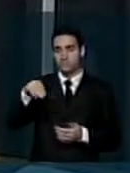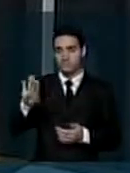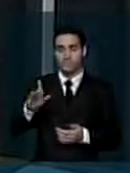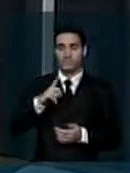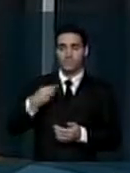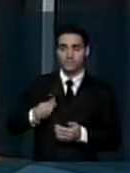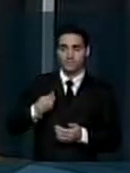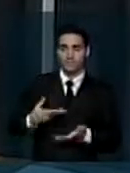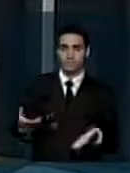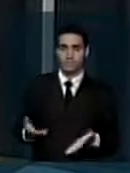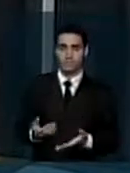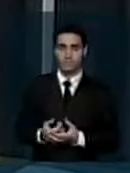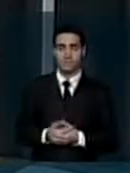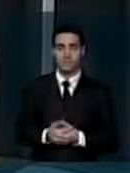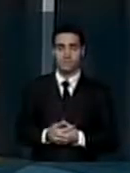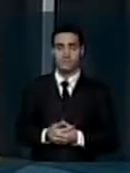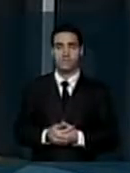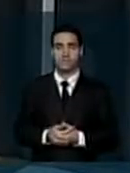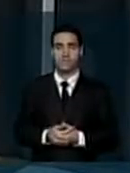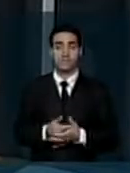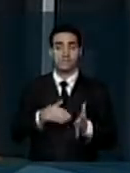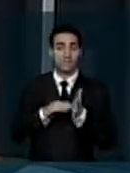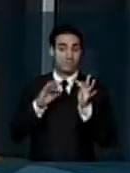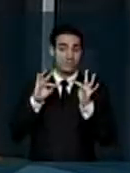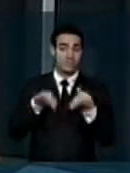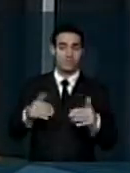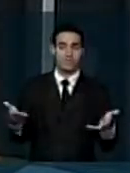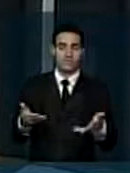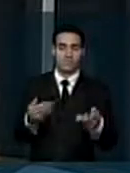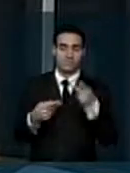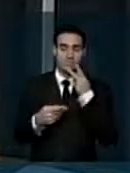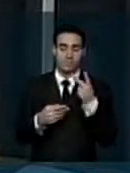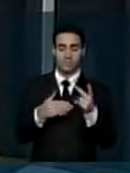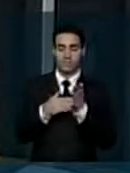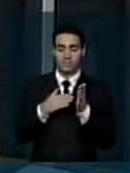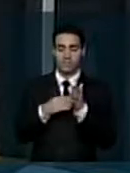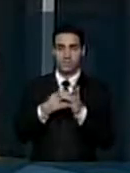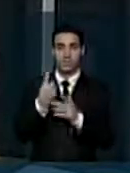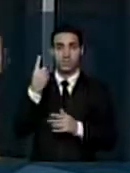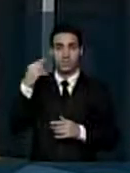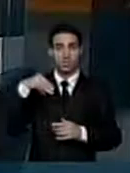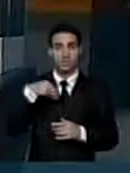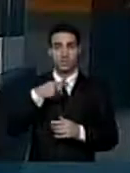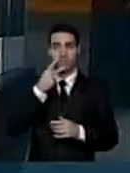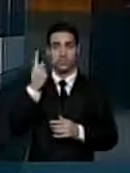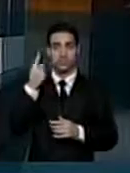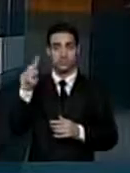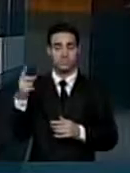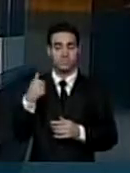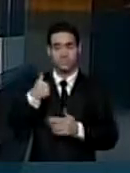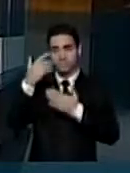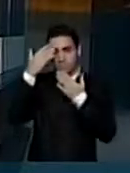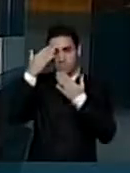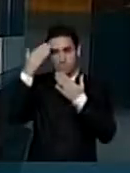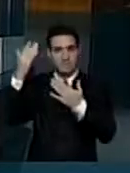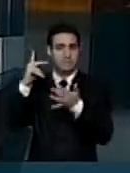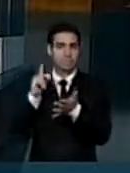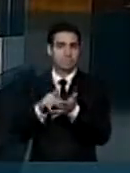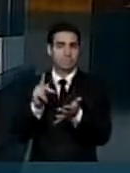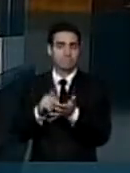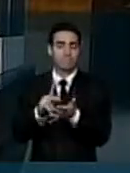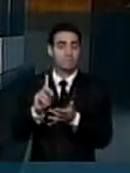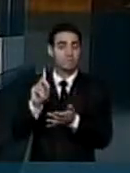que... Para encerrar neste minuto que resta, eu sou muito grato